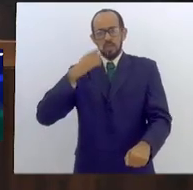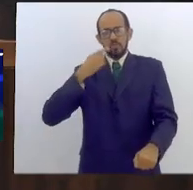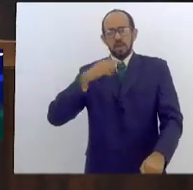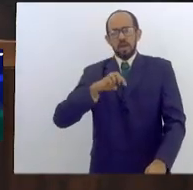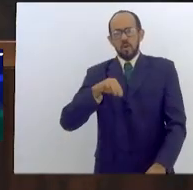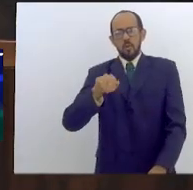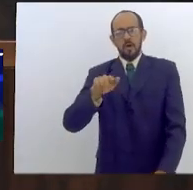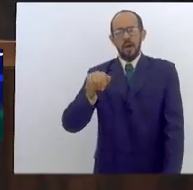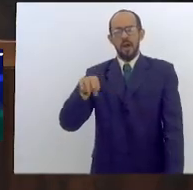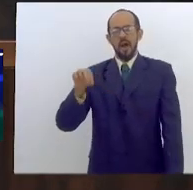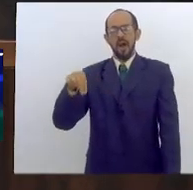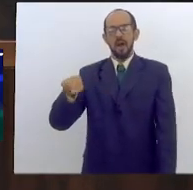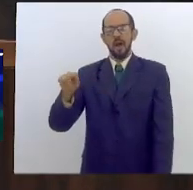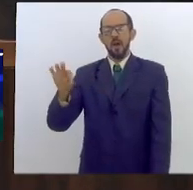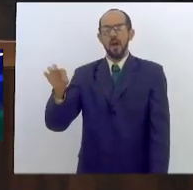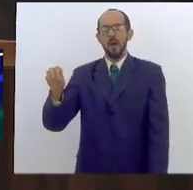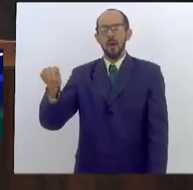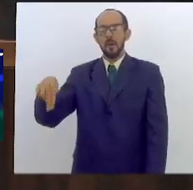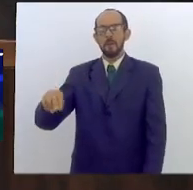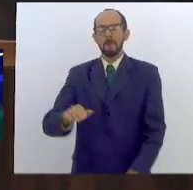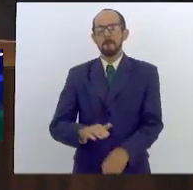José.